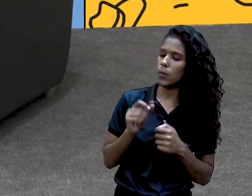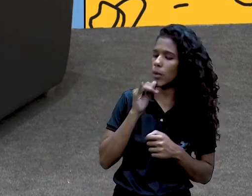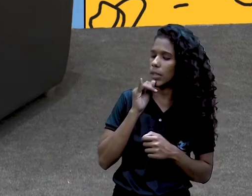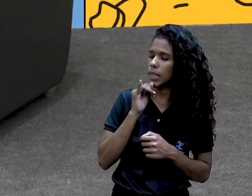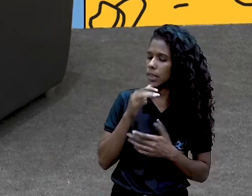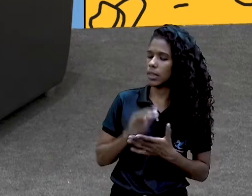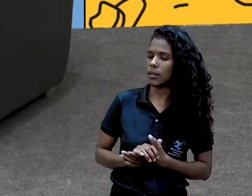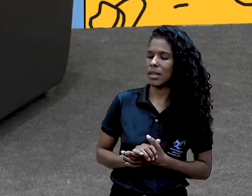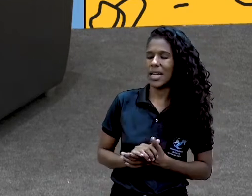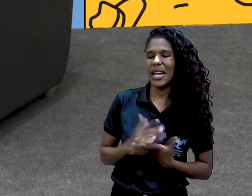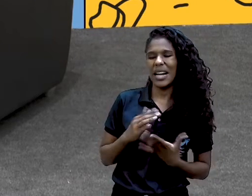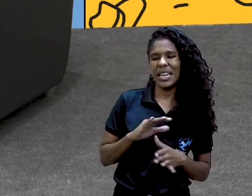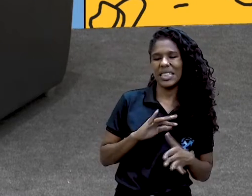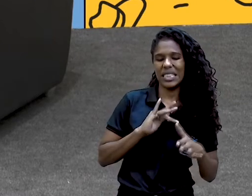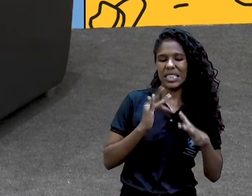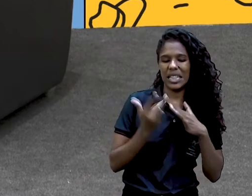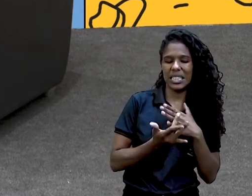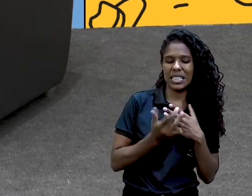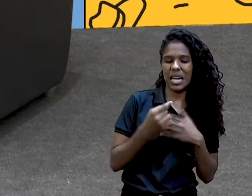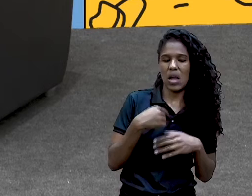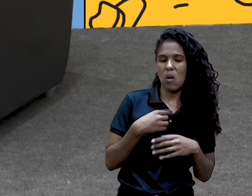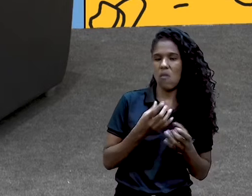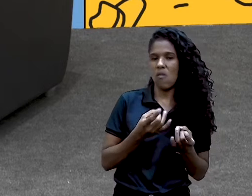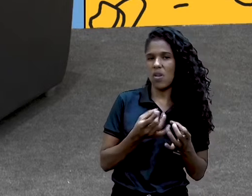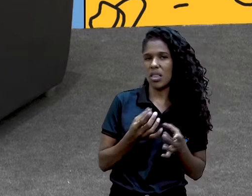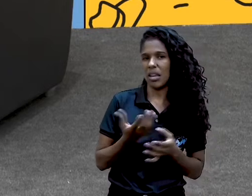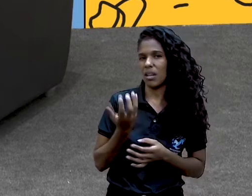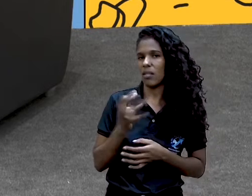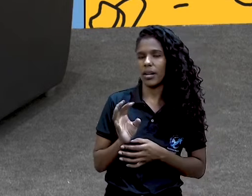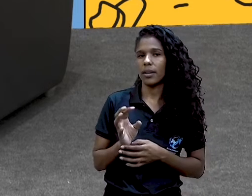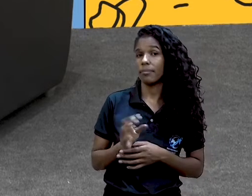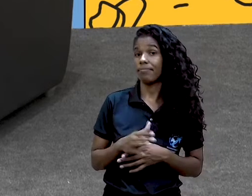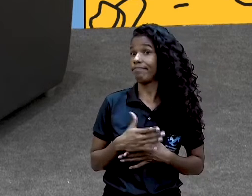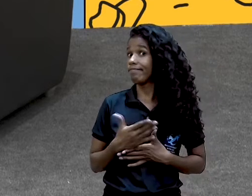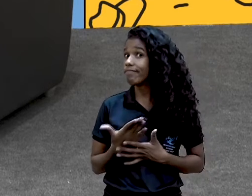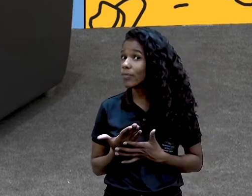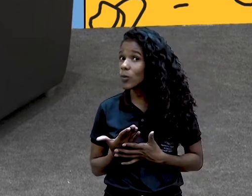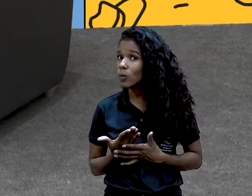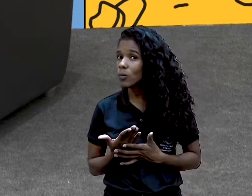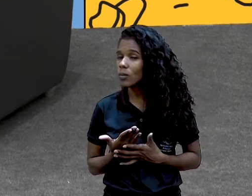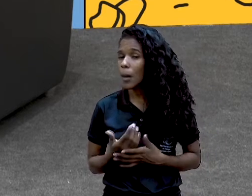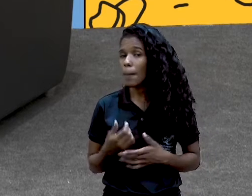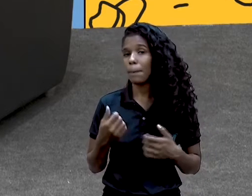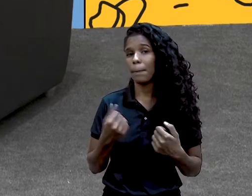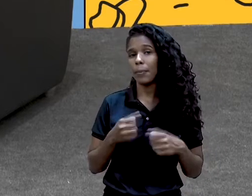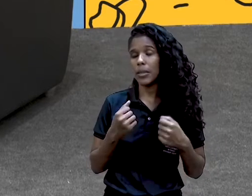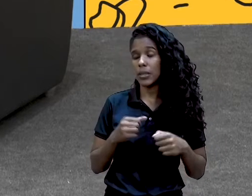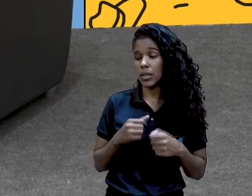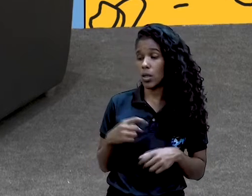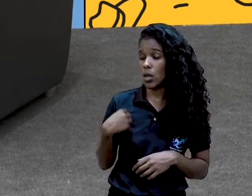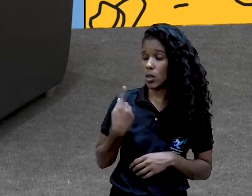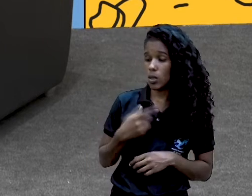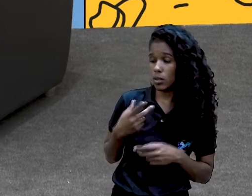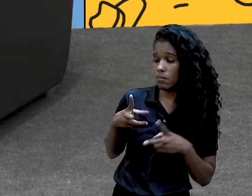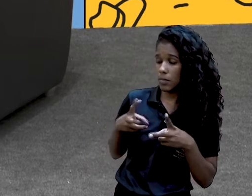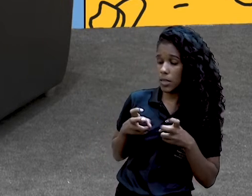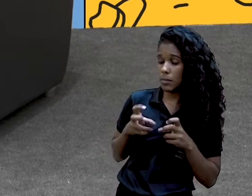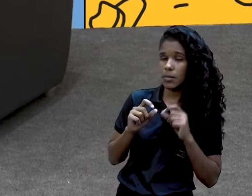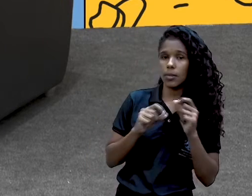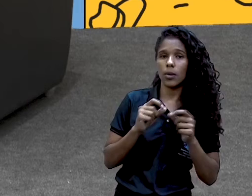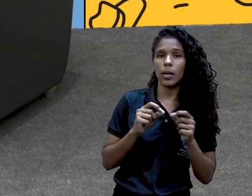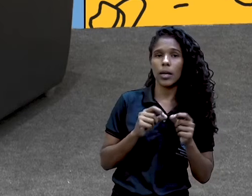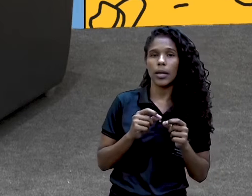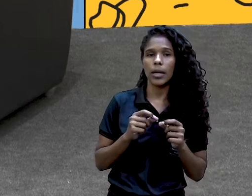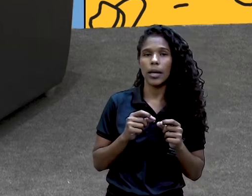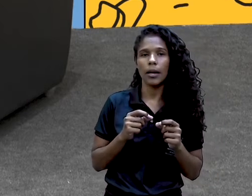que não tem como você voltar atrás. O que a gente pode perceber é que existe uma necessidade de pensar em questão de